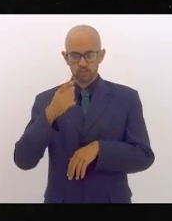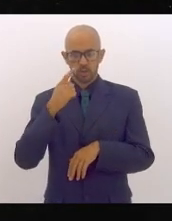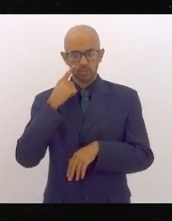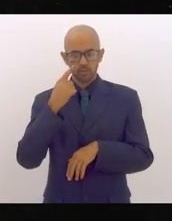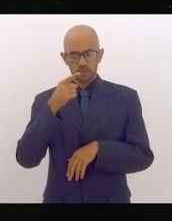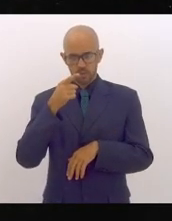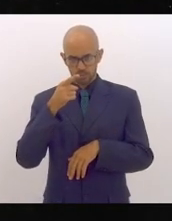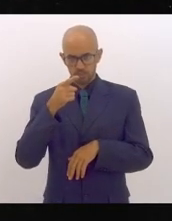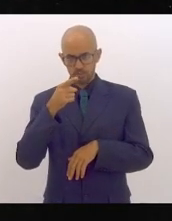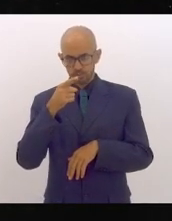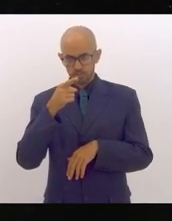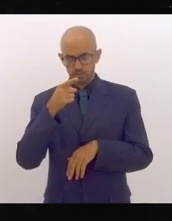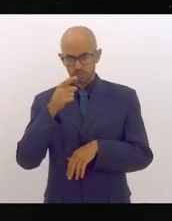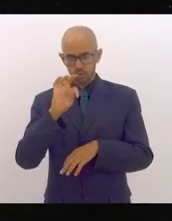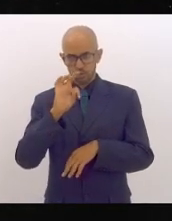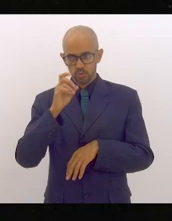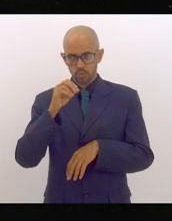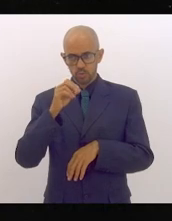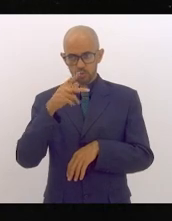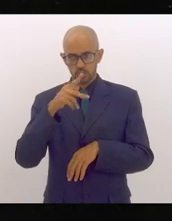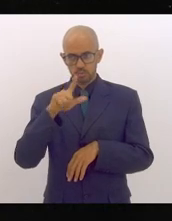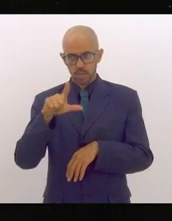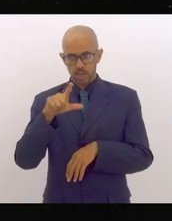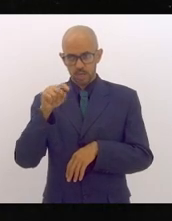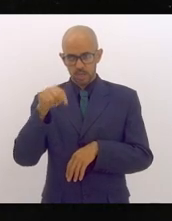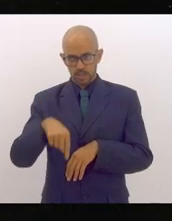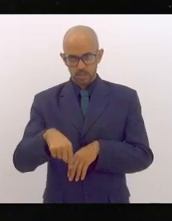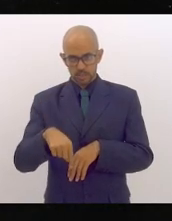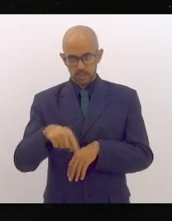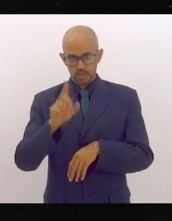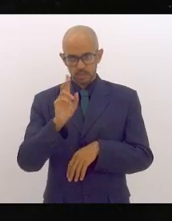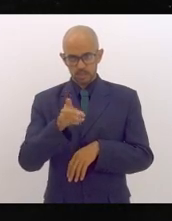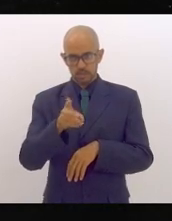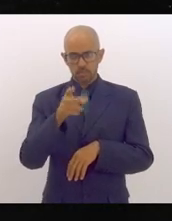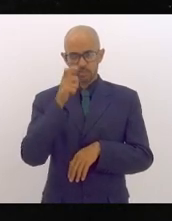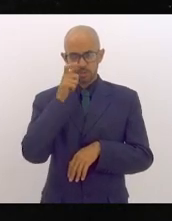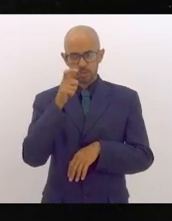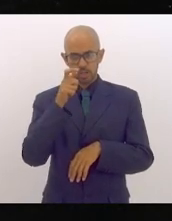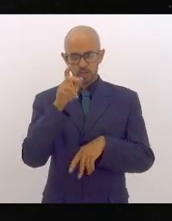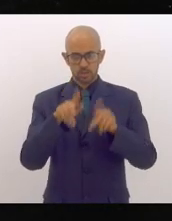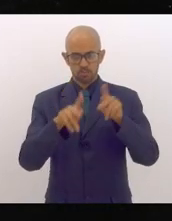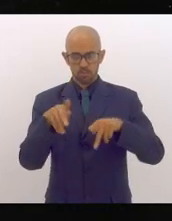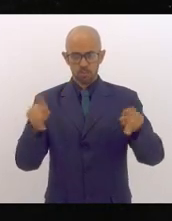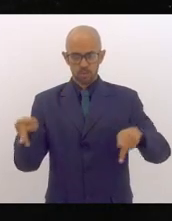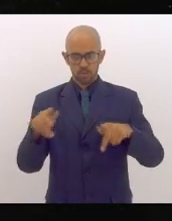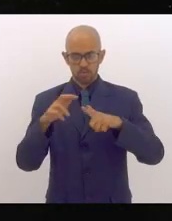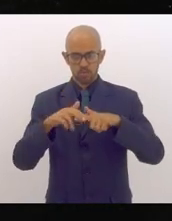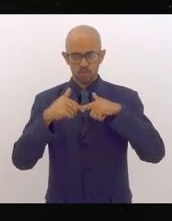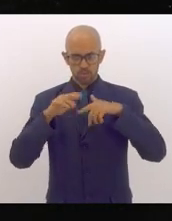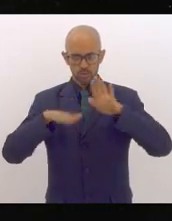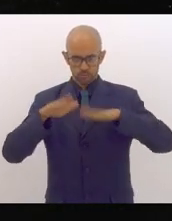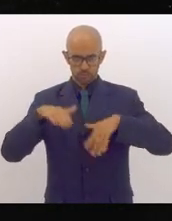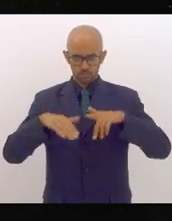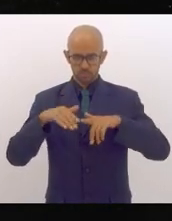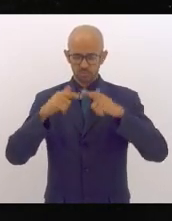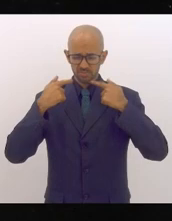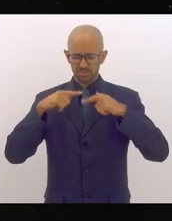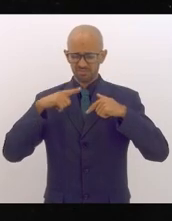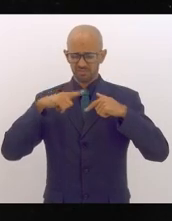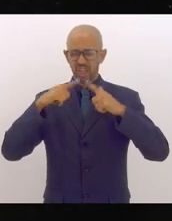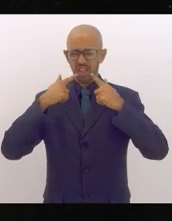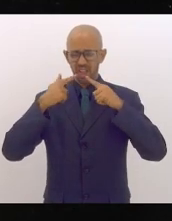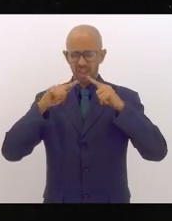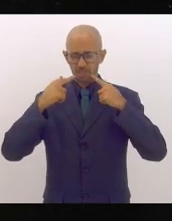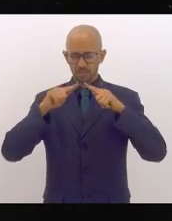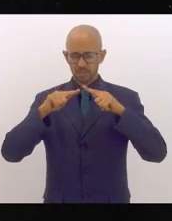Lucinha, que todos os projetos que apresenta aqui nessa casa é sempre de interesse da população. Por isso que, por muitas vezes, causa polêmica. Que me